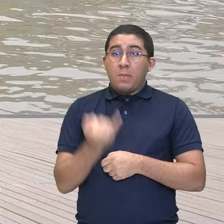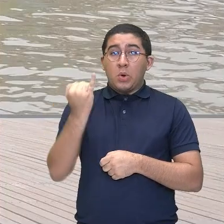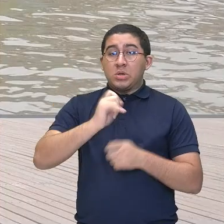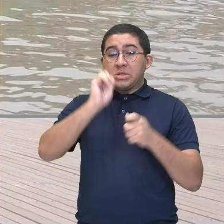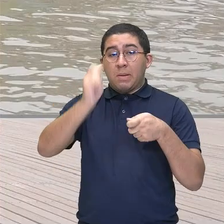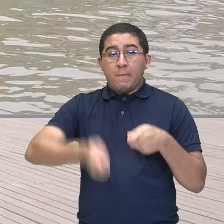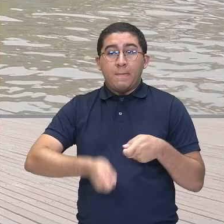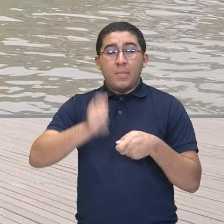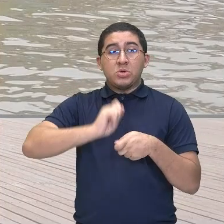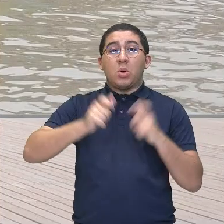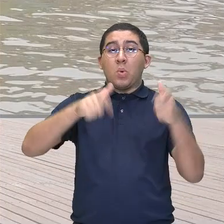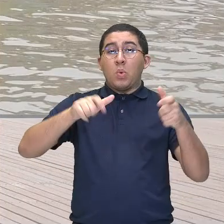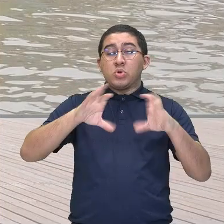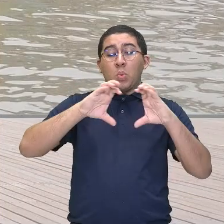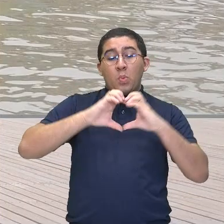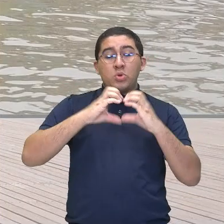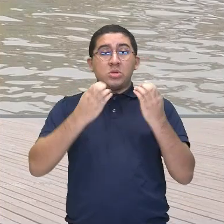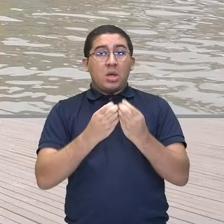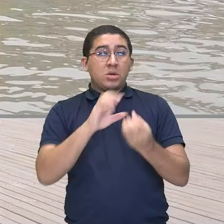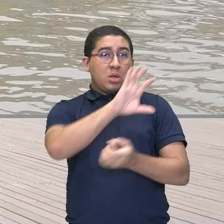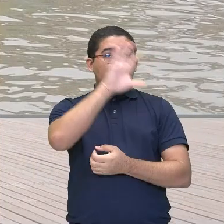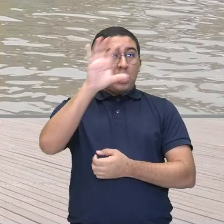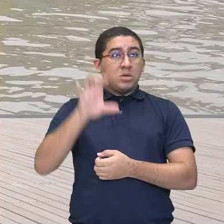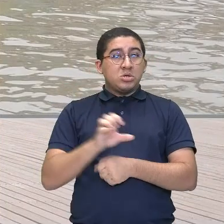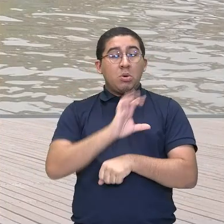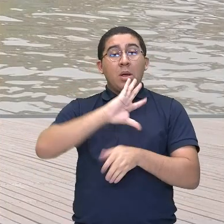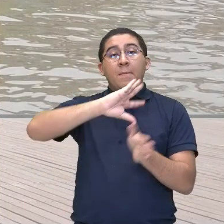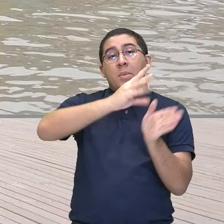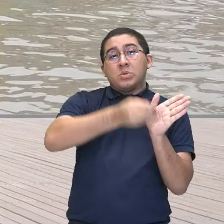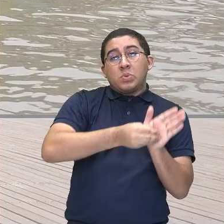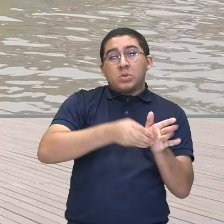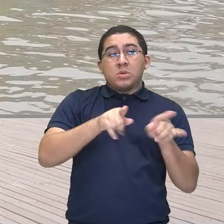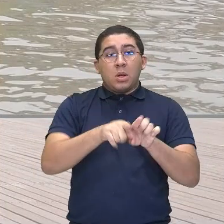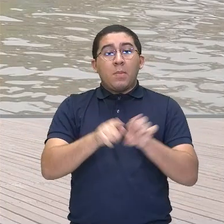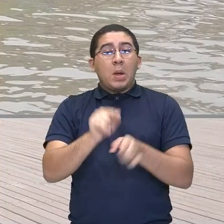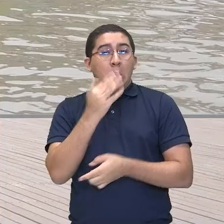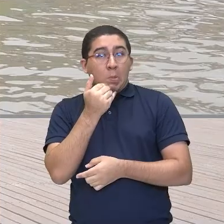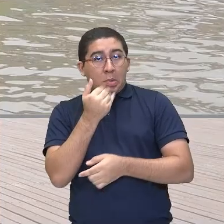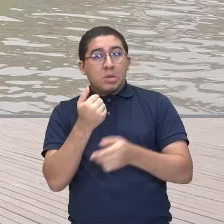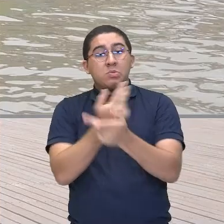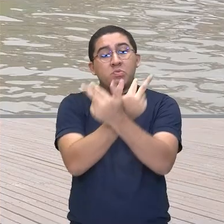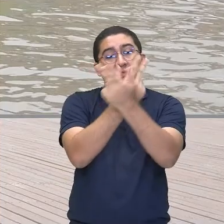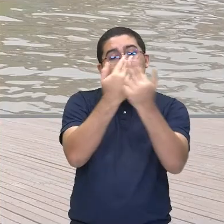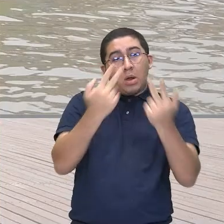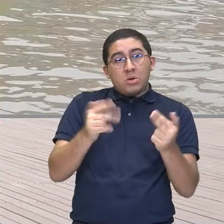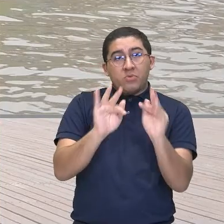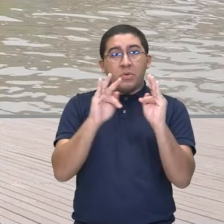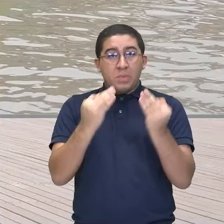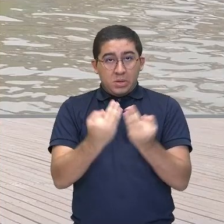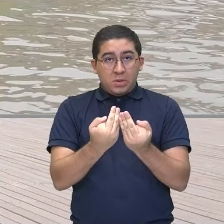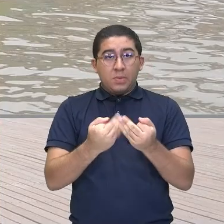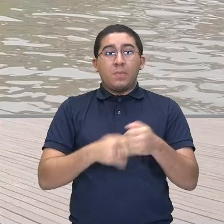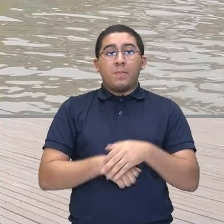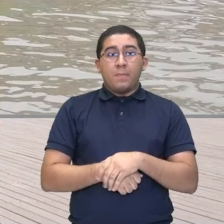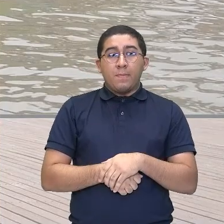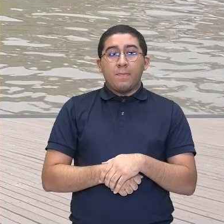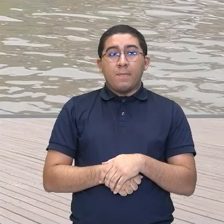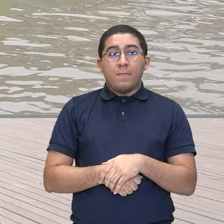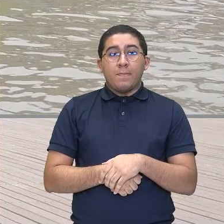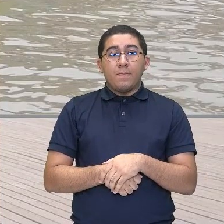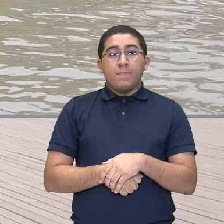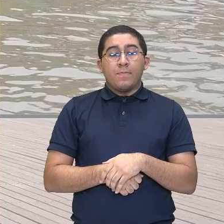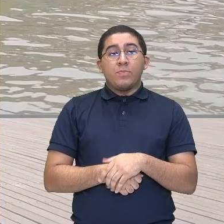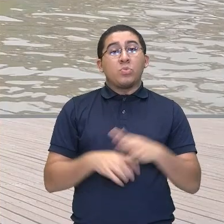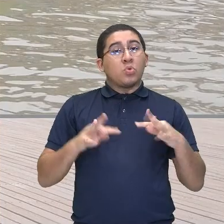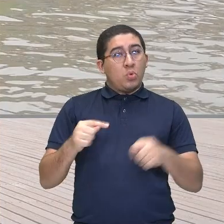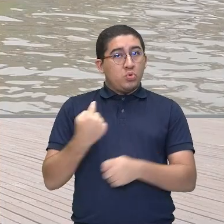as comunidades da região amazônica e para a alimentação de muitas famílias. Então, como todos nós